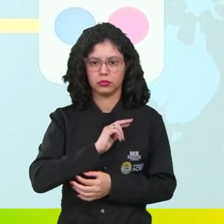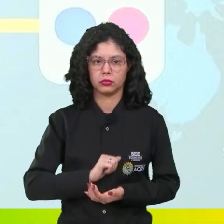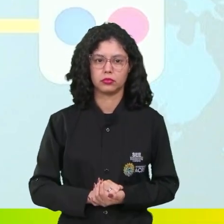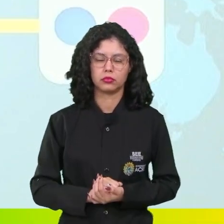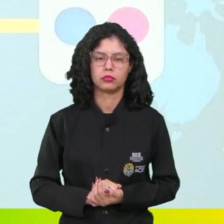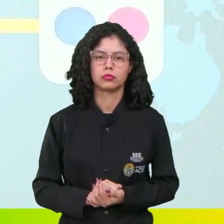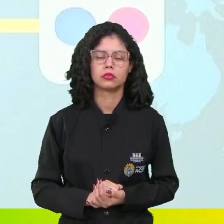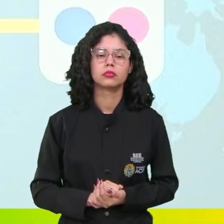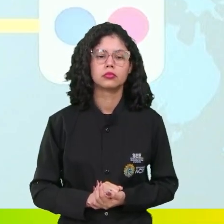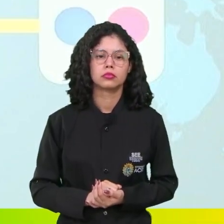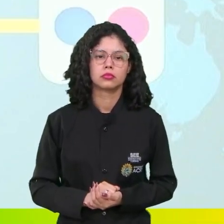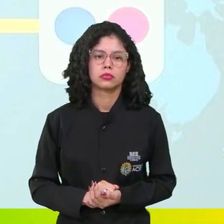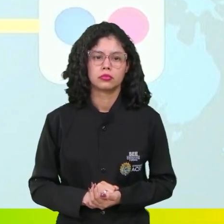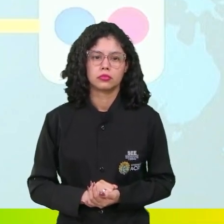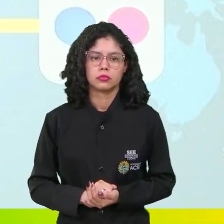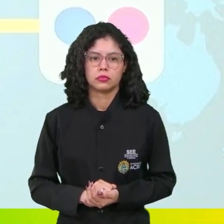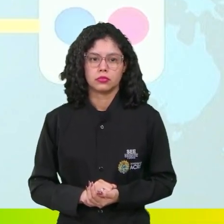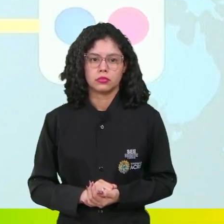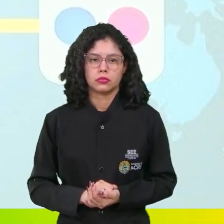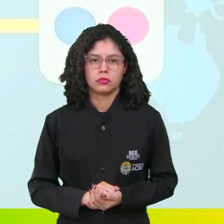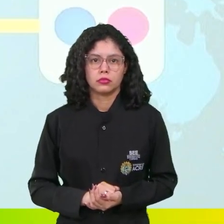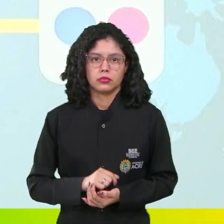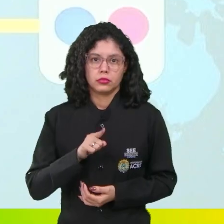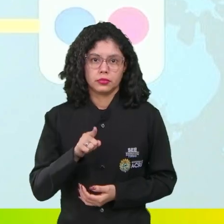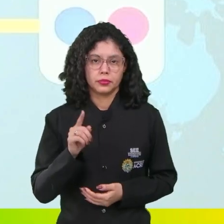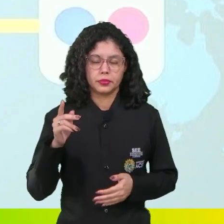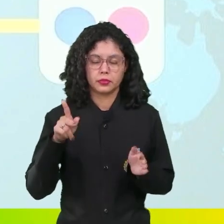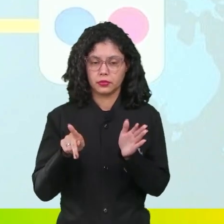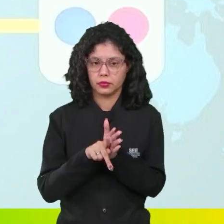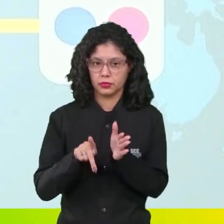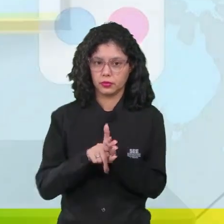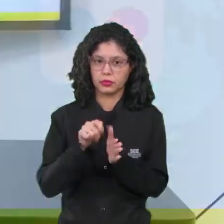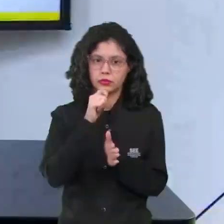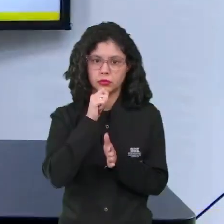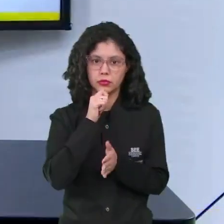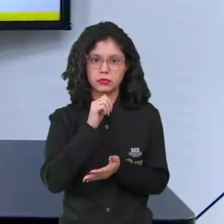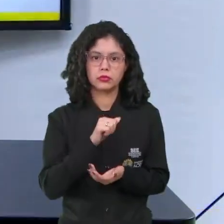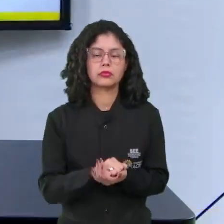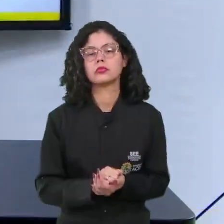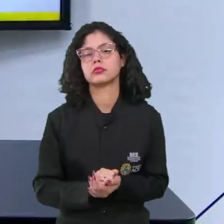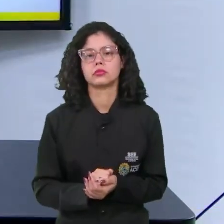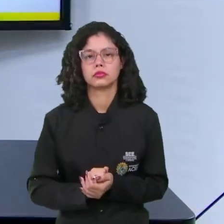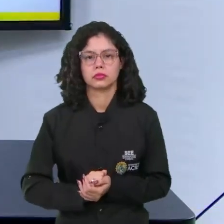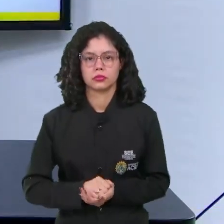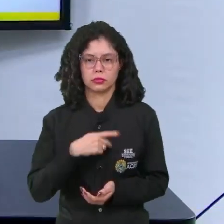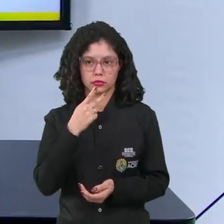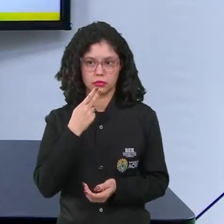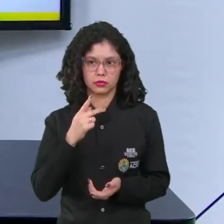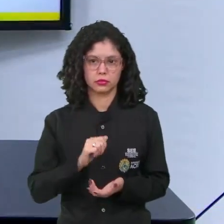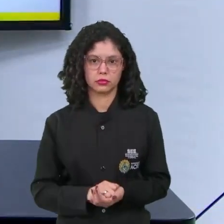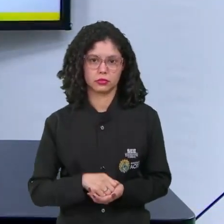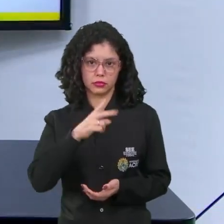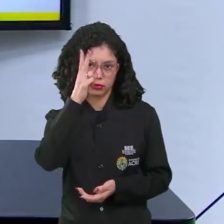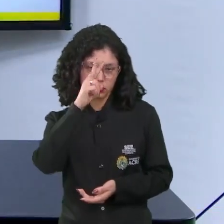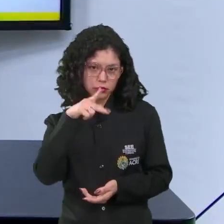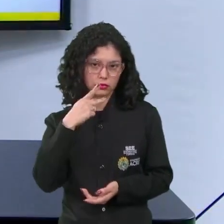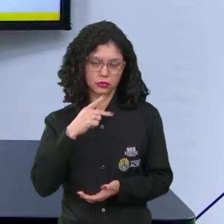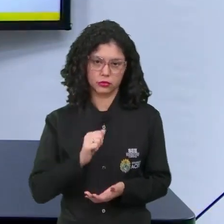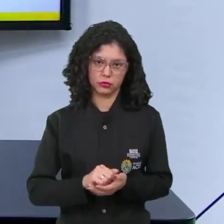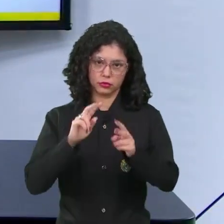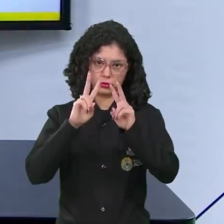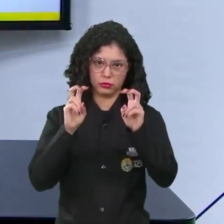e a responsabilidade, e isso aqui calha justamente na questão que eu falava. Lembra que eu falava